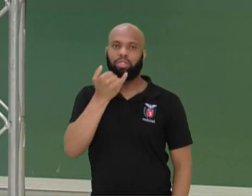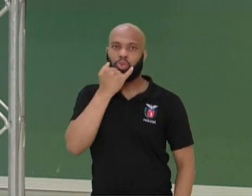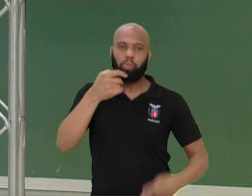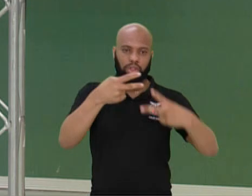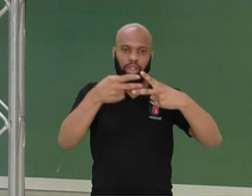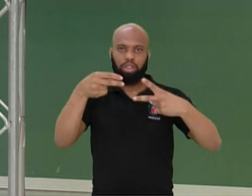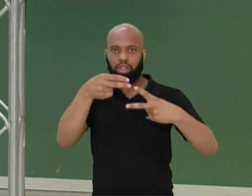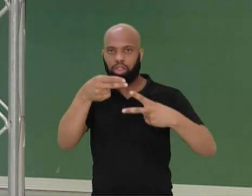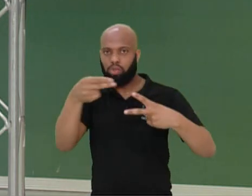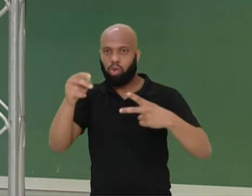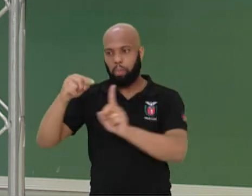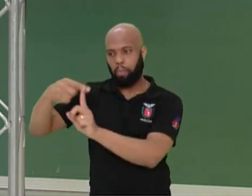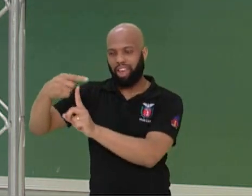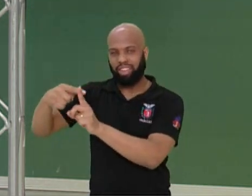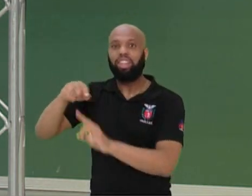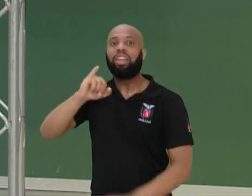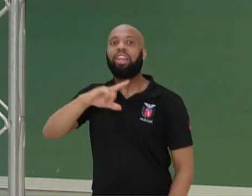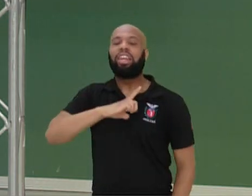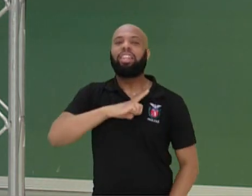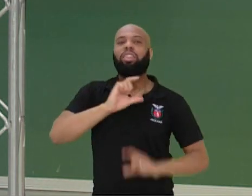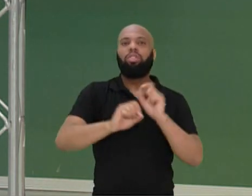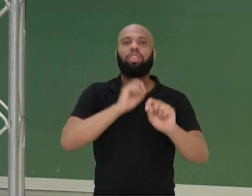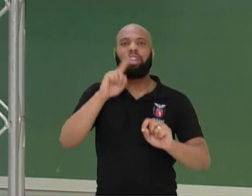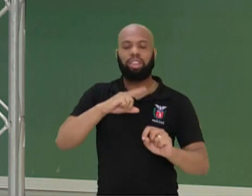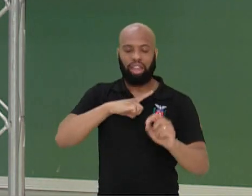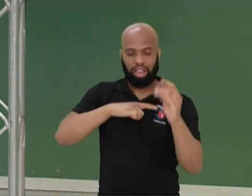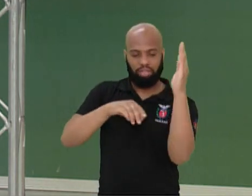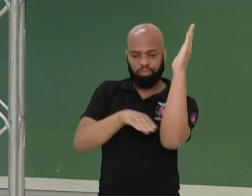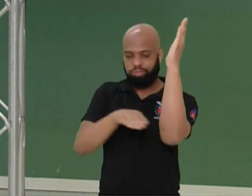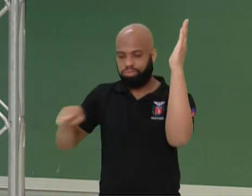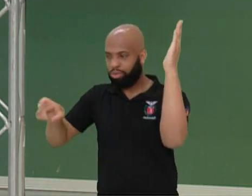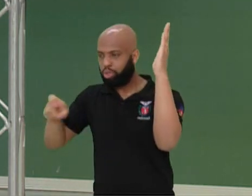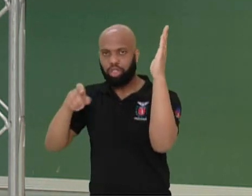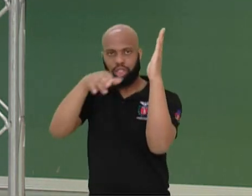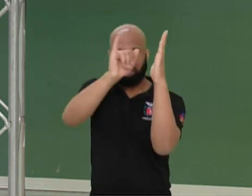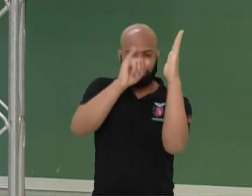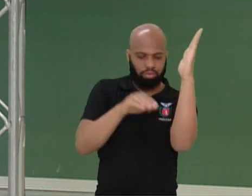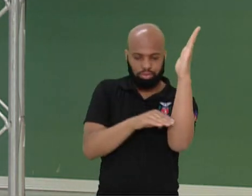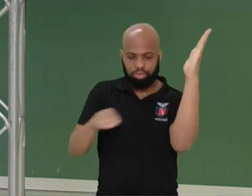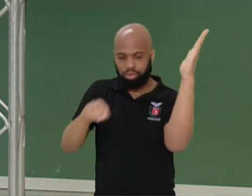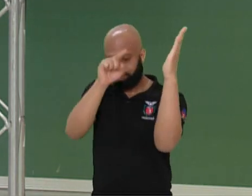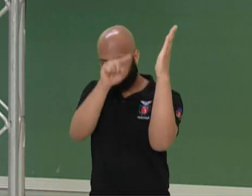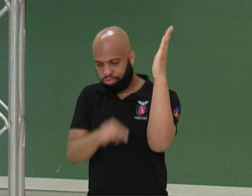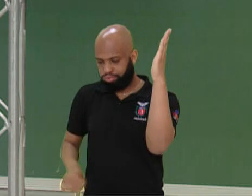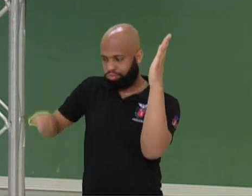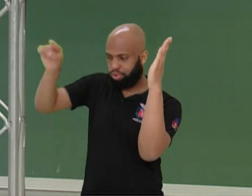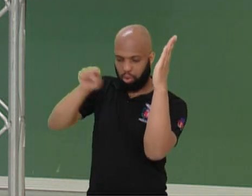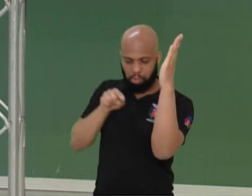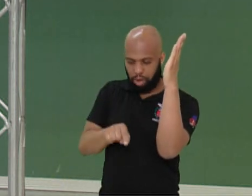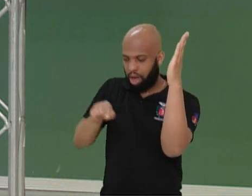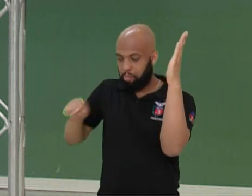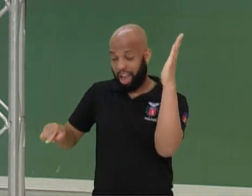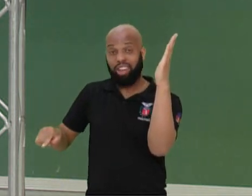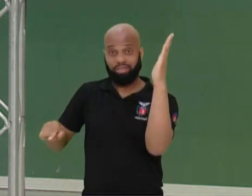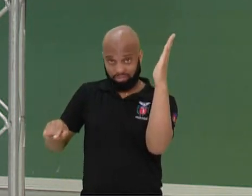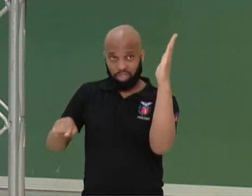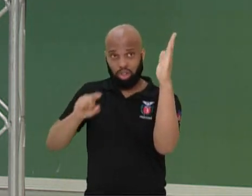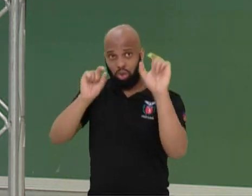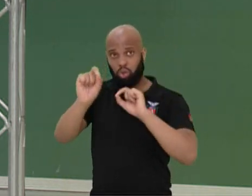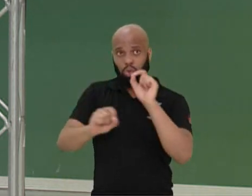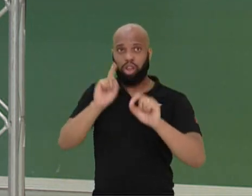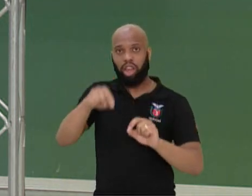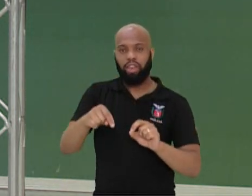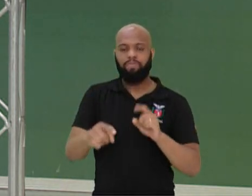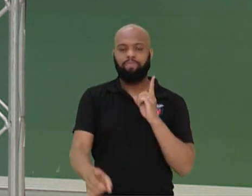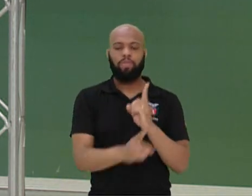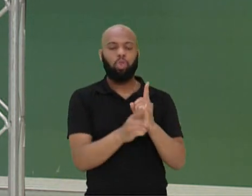Então toda vez que você quer saber se o gráfico vai cortar o eixo x em um lugar ou dois, ou não cortar o eixo x,